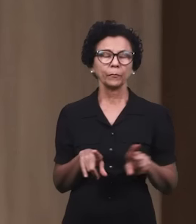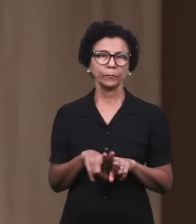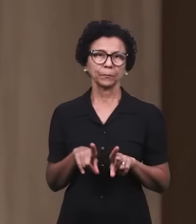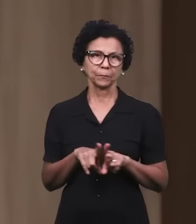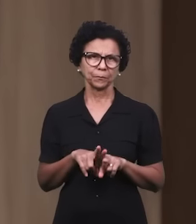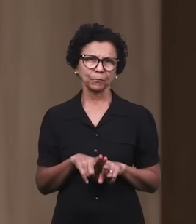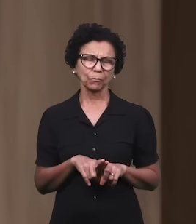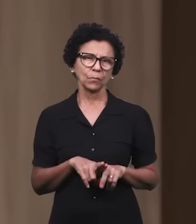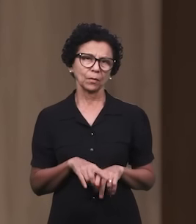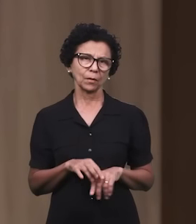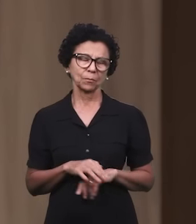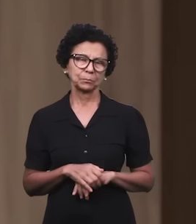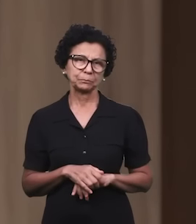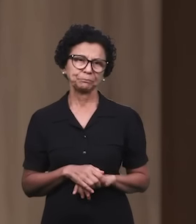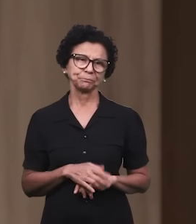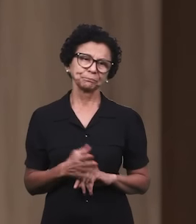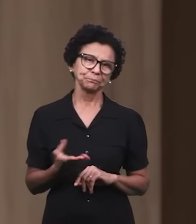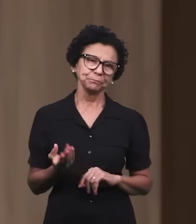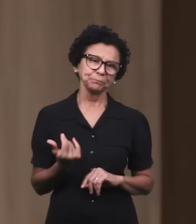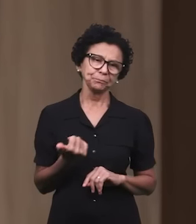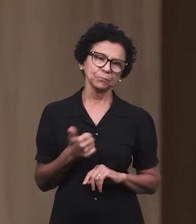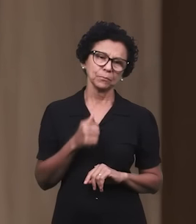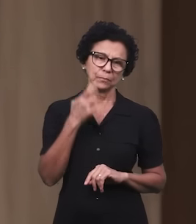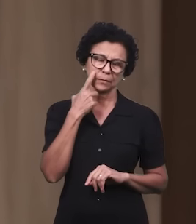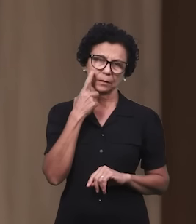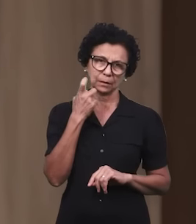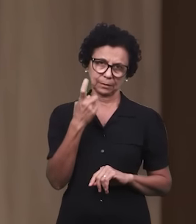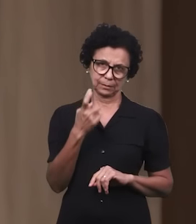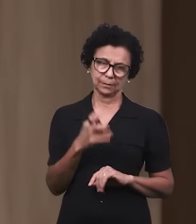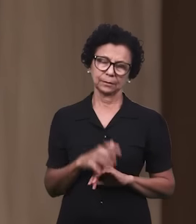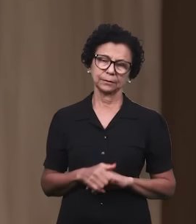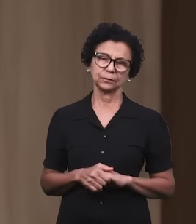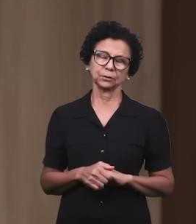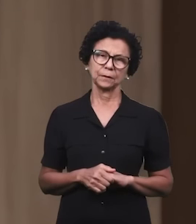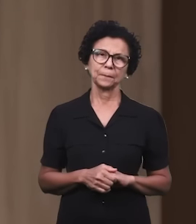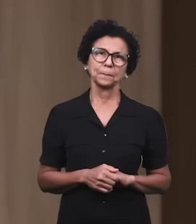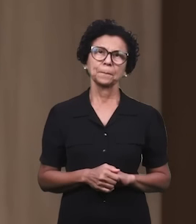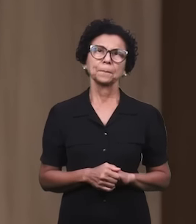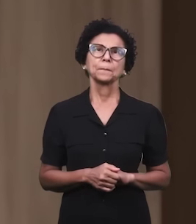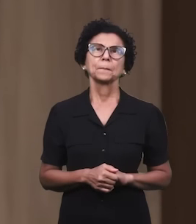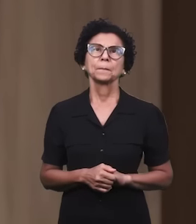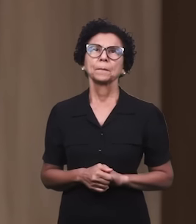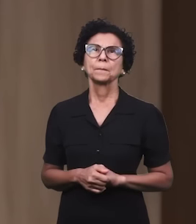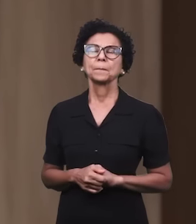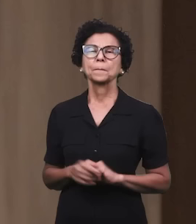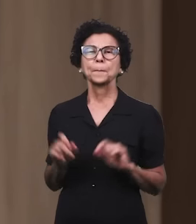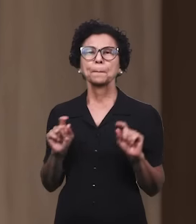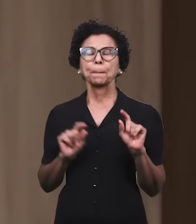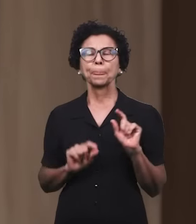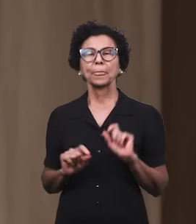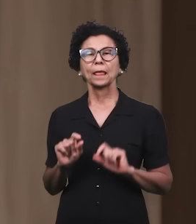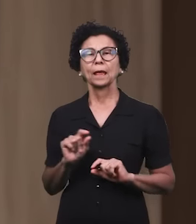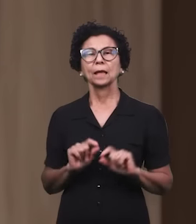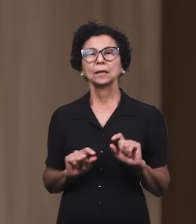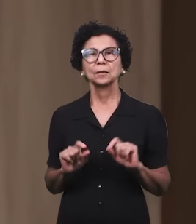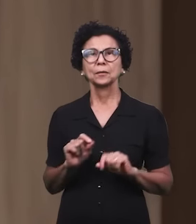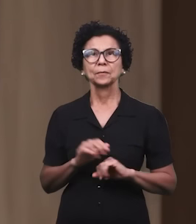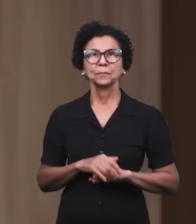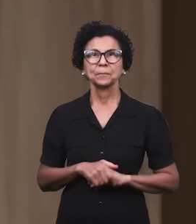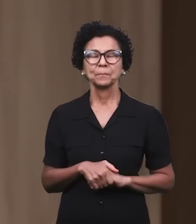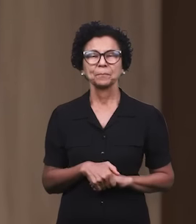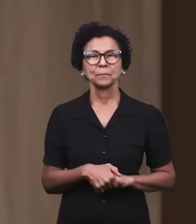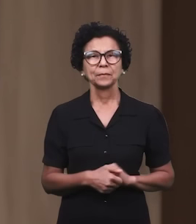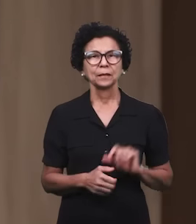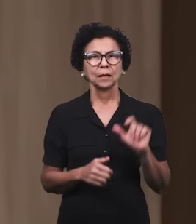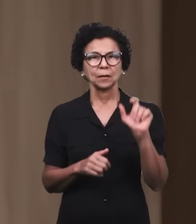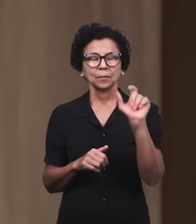me chamou também a atenção é sobre a palavra